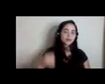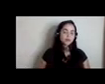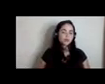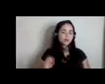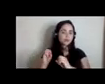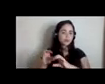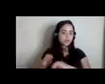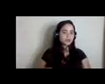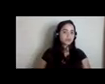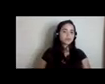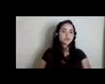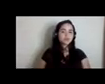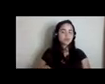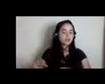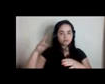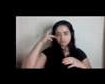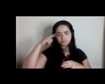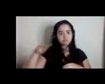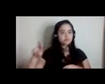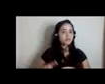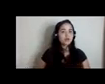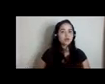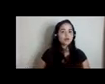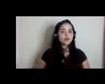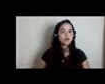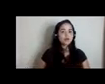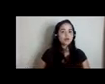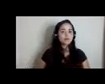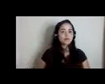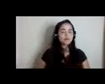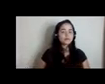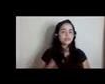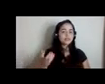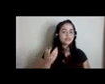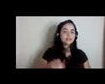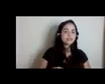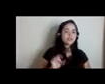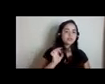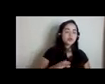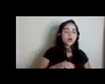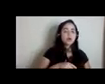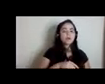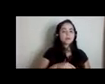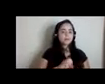educação tradicional em favor, por exemplo, apenas de uma educação crítica.